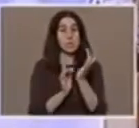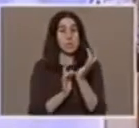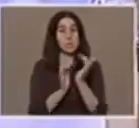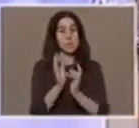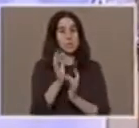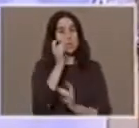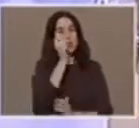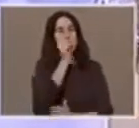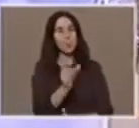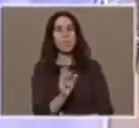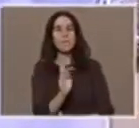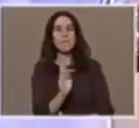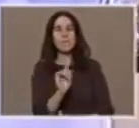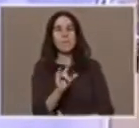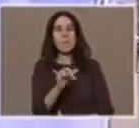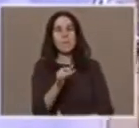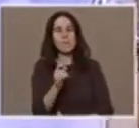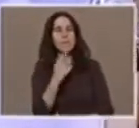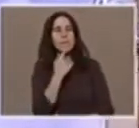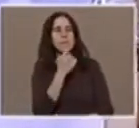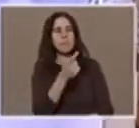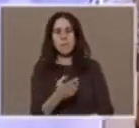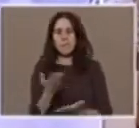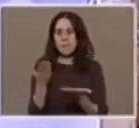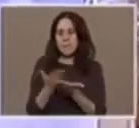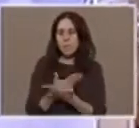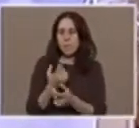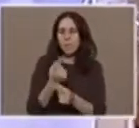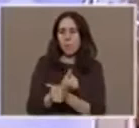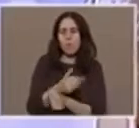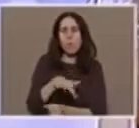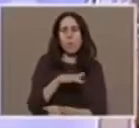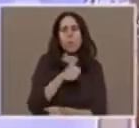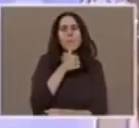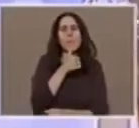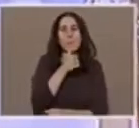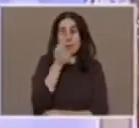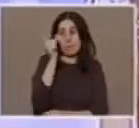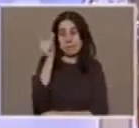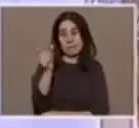Filipe: onde havemos de comprar pão para lhes dar de comer?